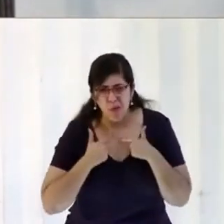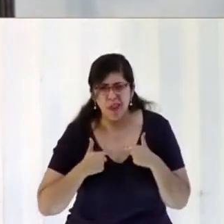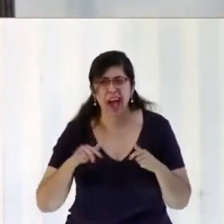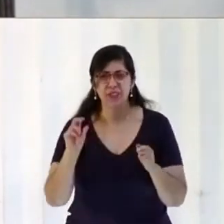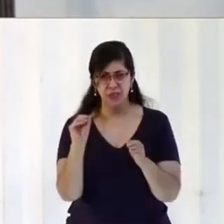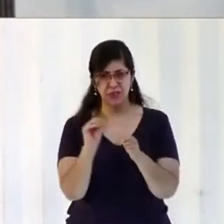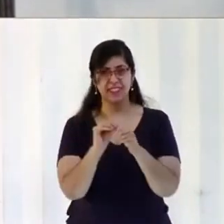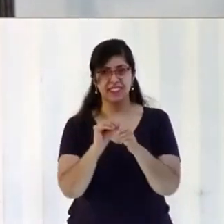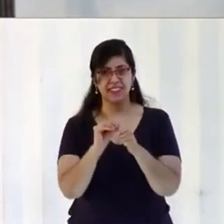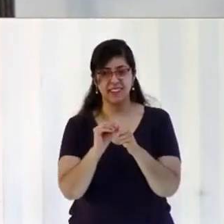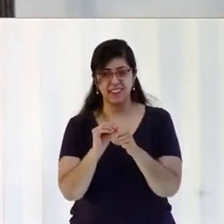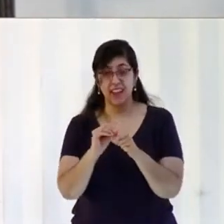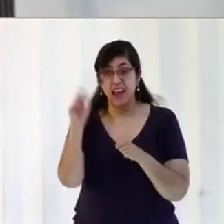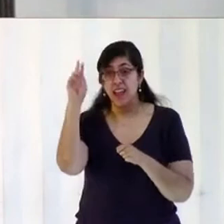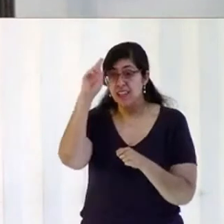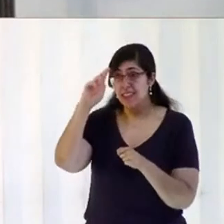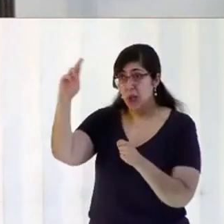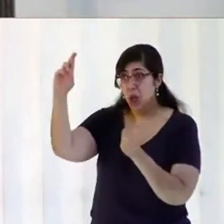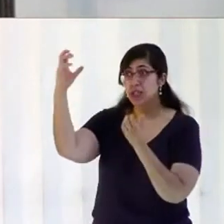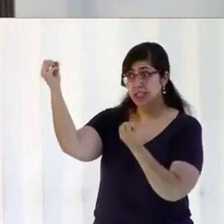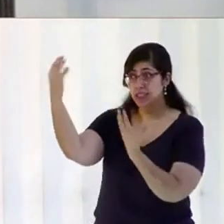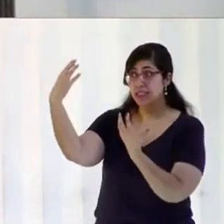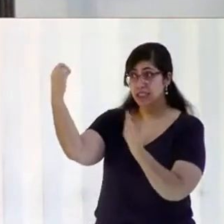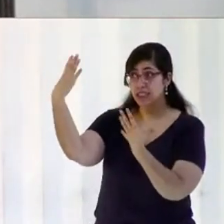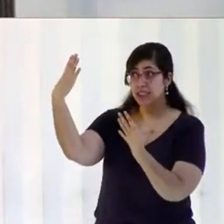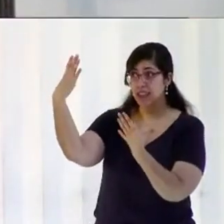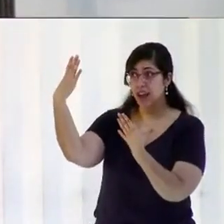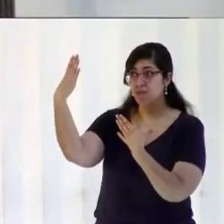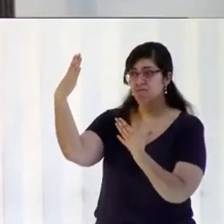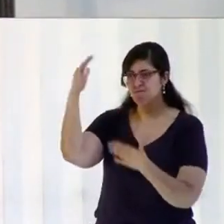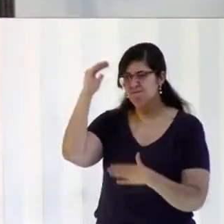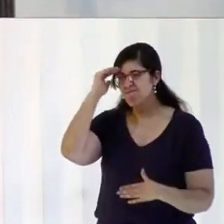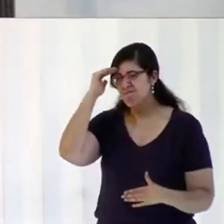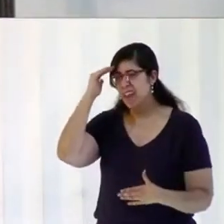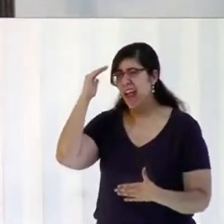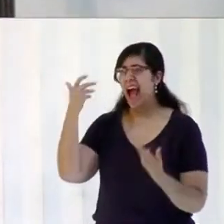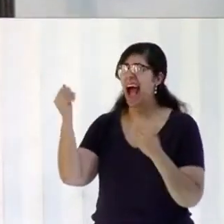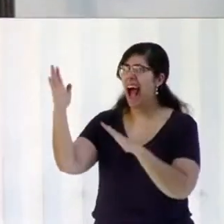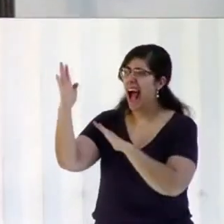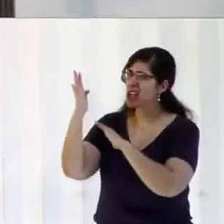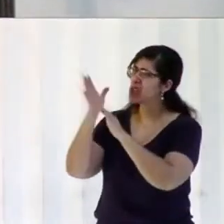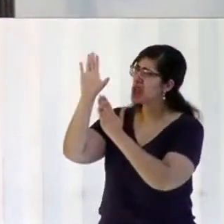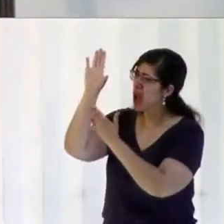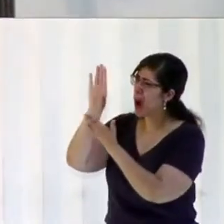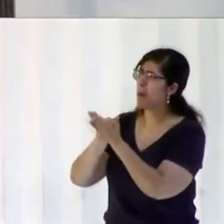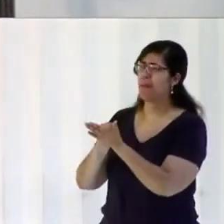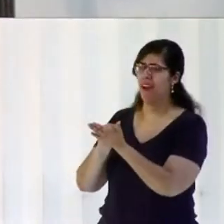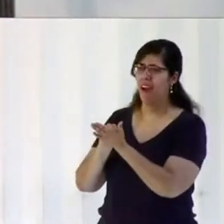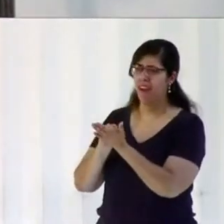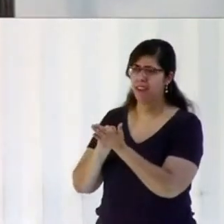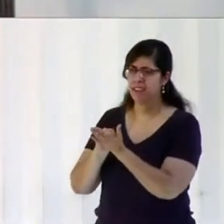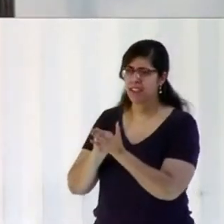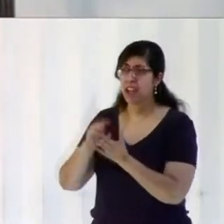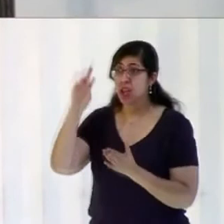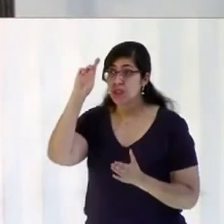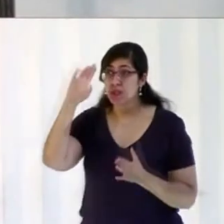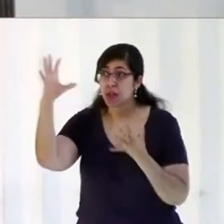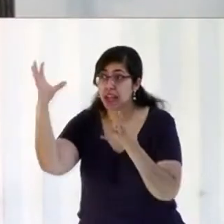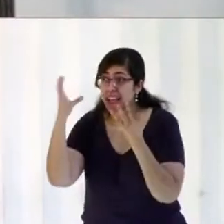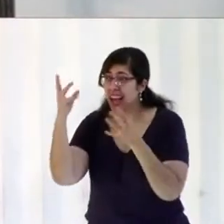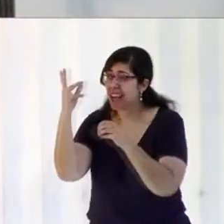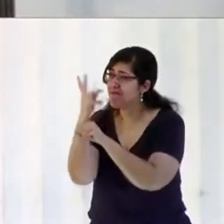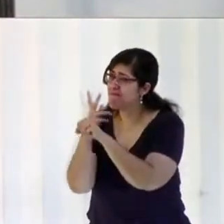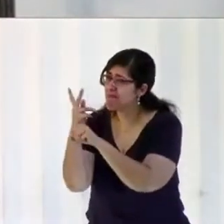Senhor, essa é a instrução? Então, me ajuda a cumprir. Senhor, o Senhor buscou